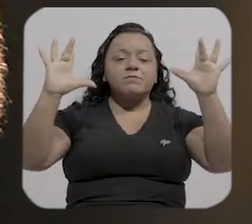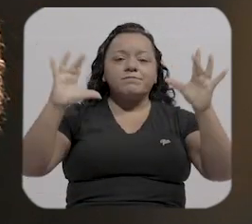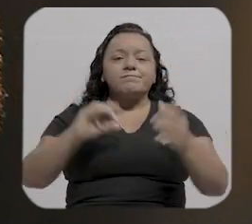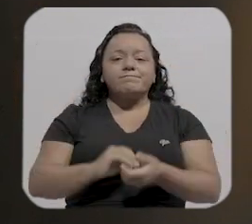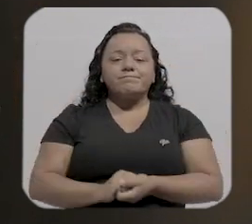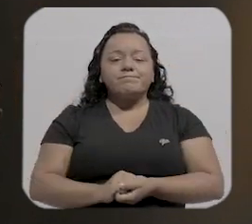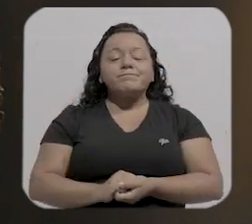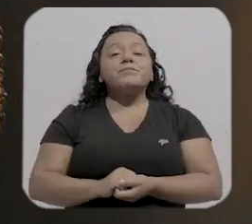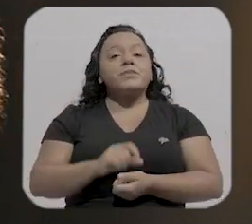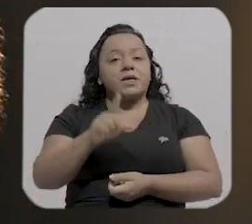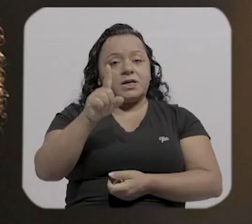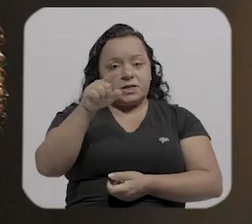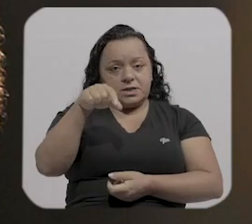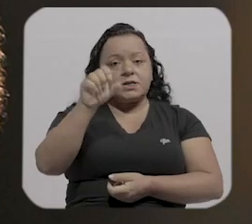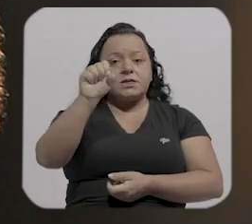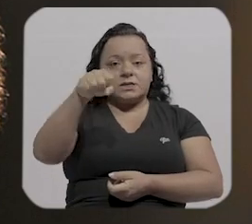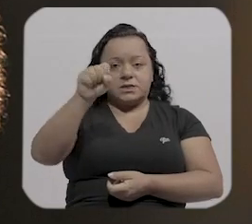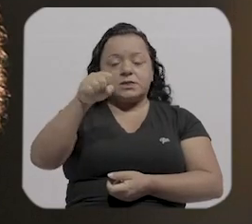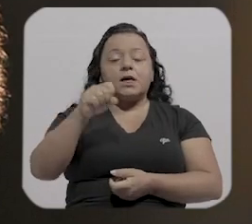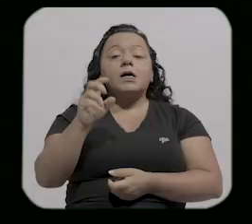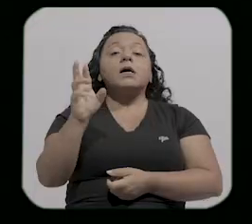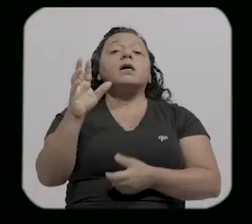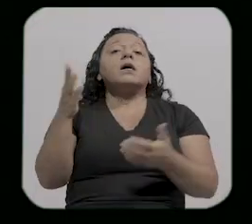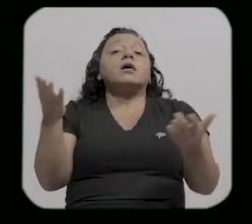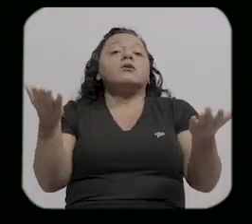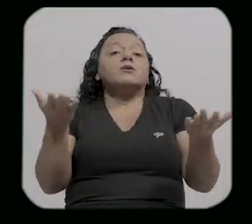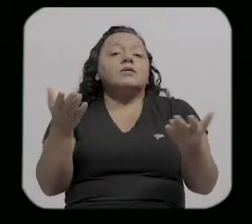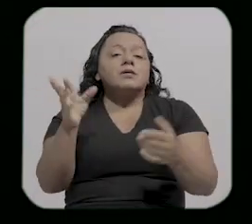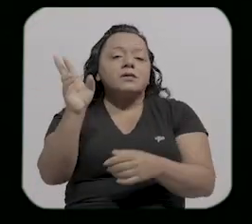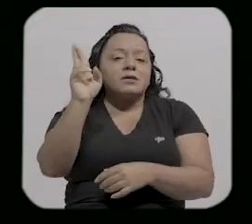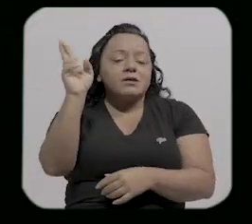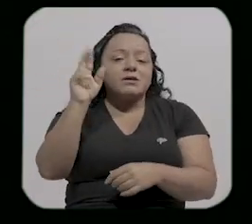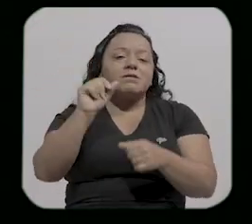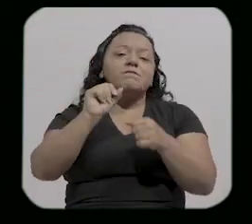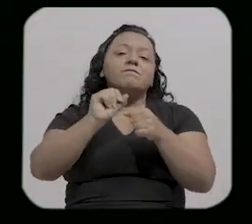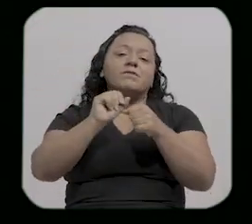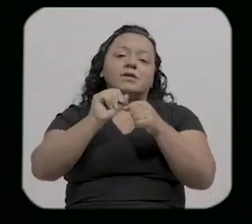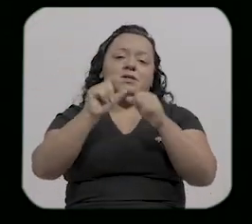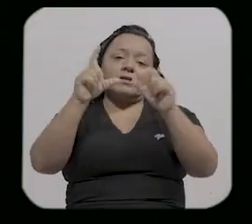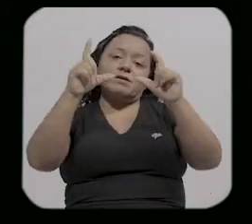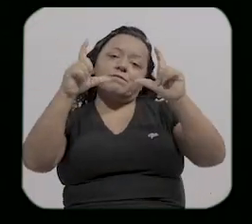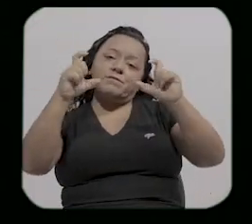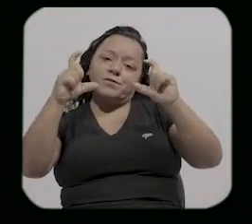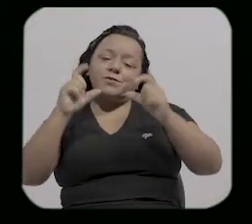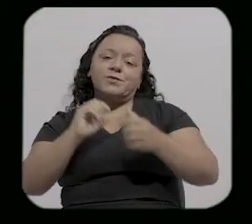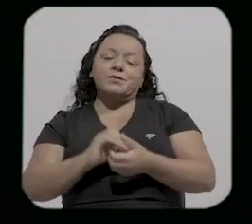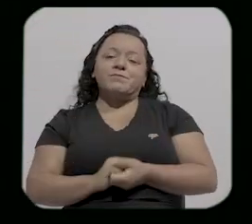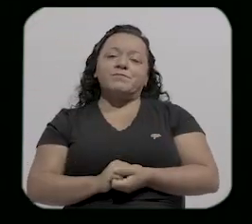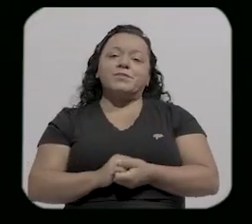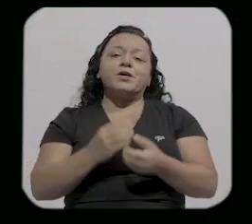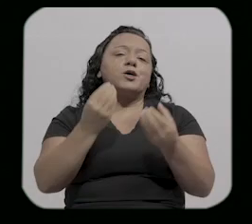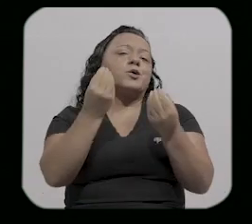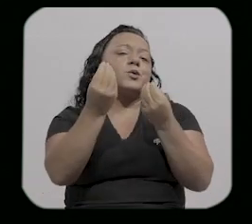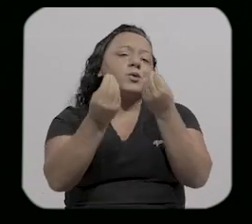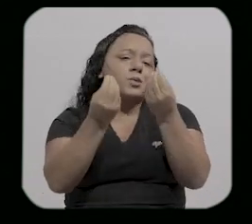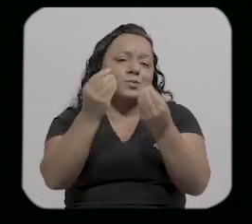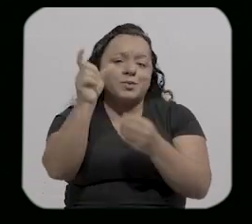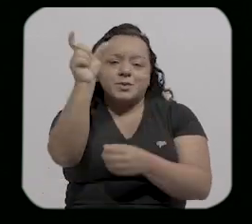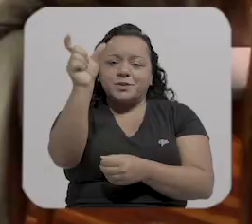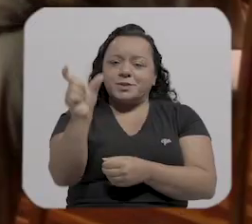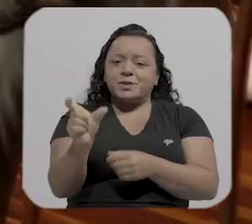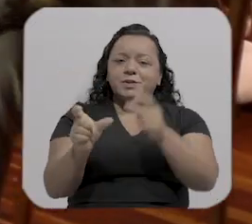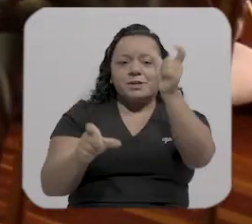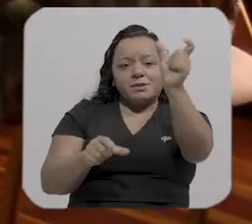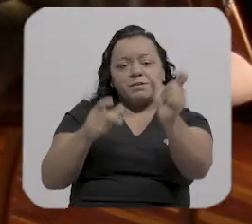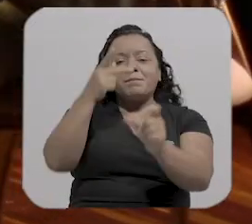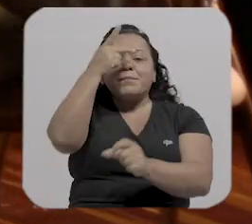Agora, quem faz a fotografia? Aí é que é, né? Como essa pessoa vai fazer? Essa que é a grande